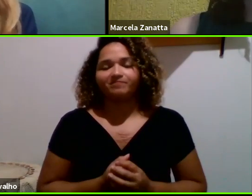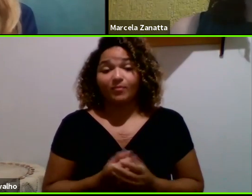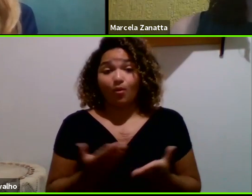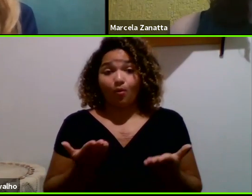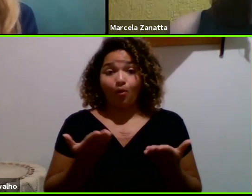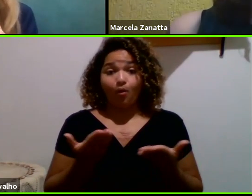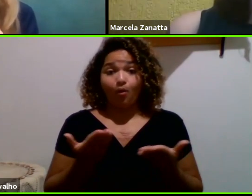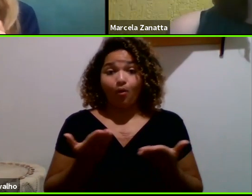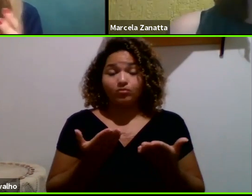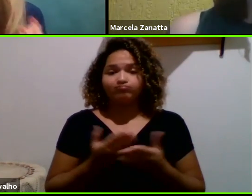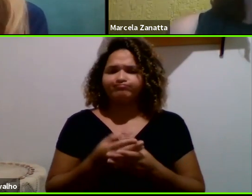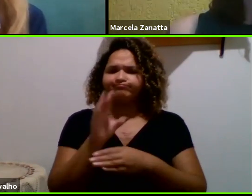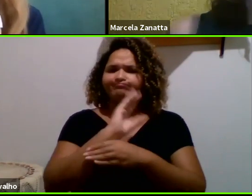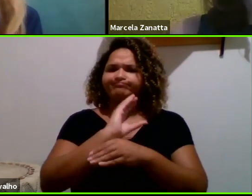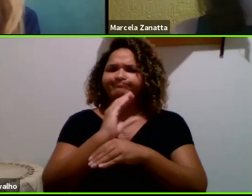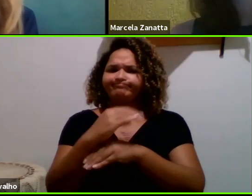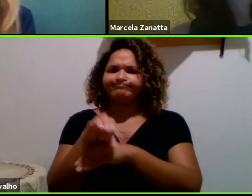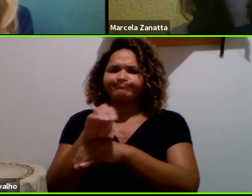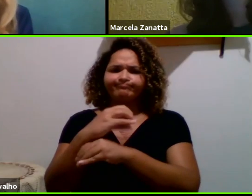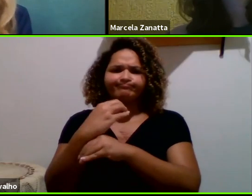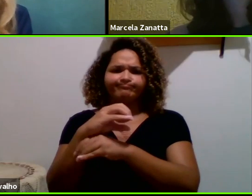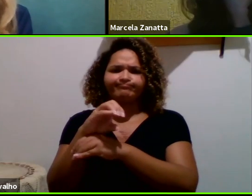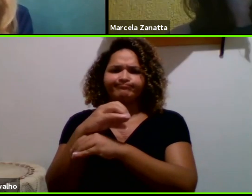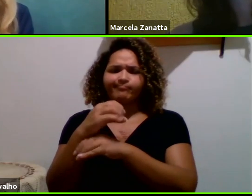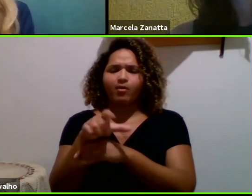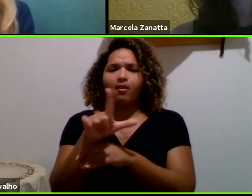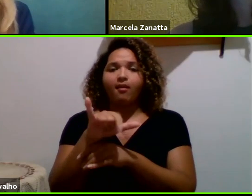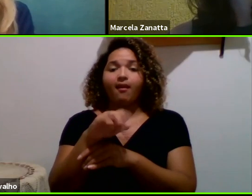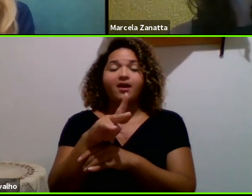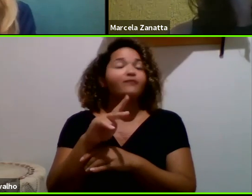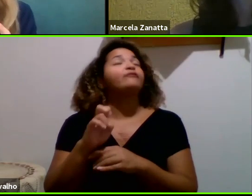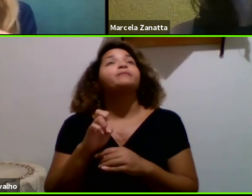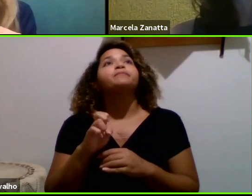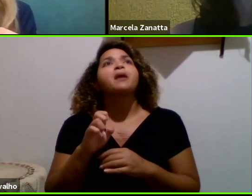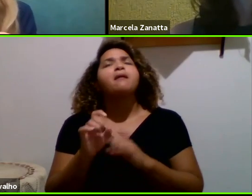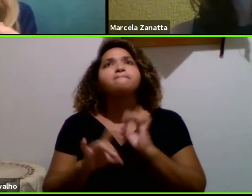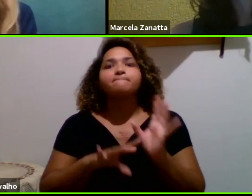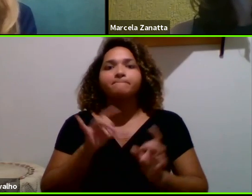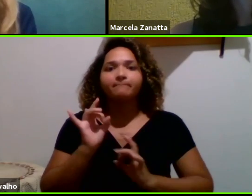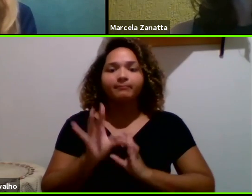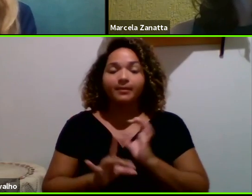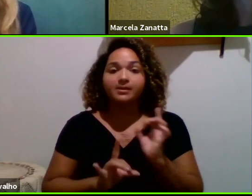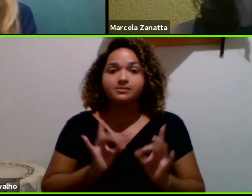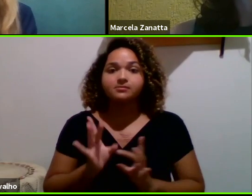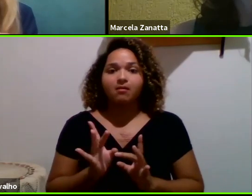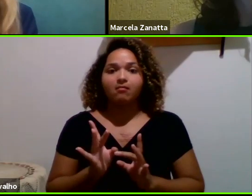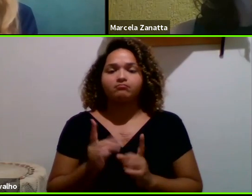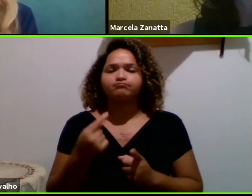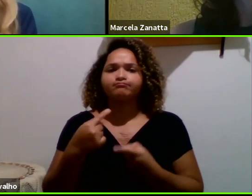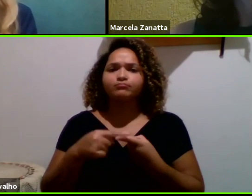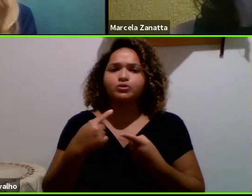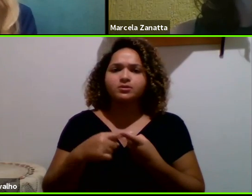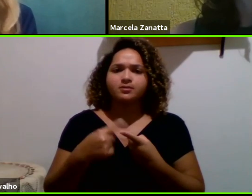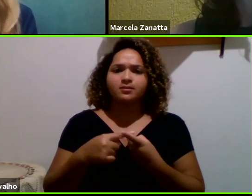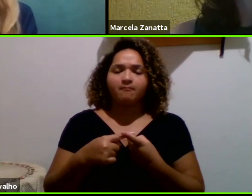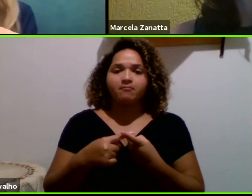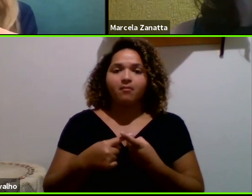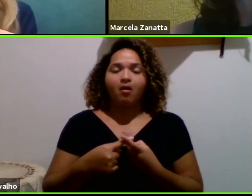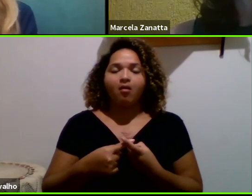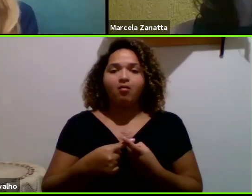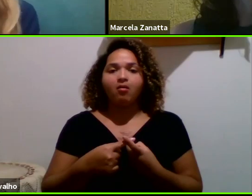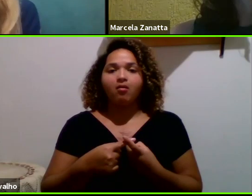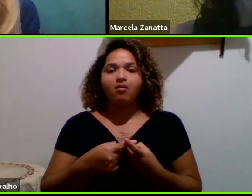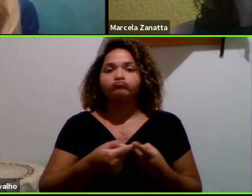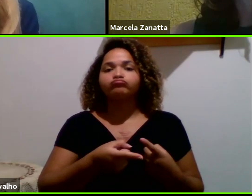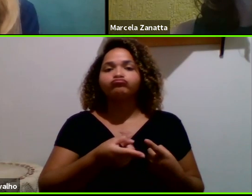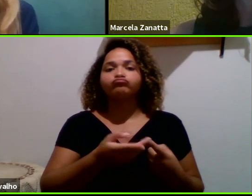hoje é uma live muito especial, porque nós vamos abordar as evidências científicas